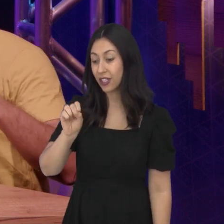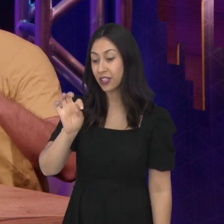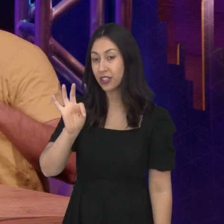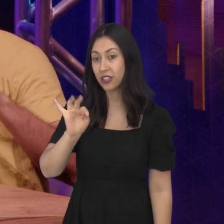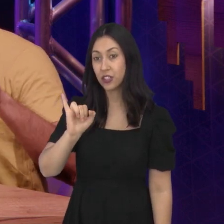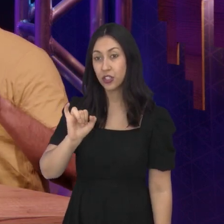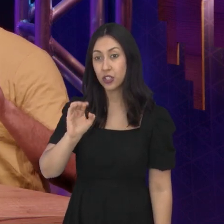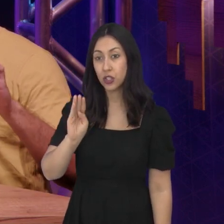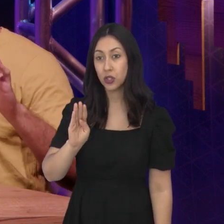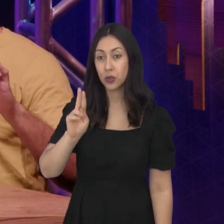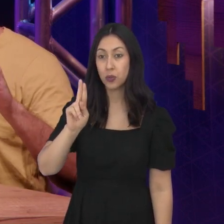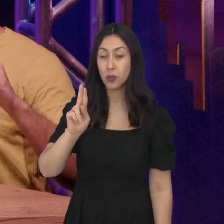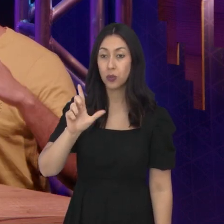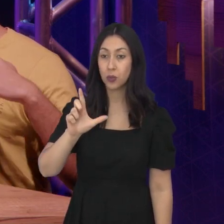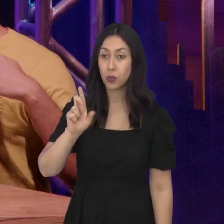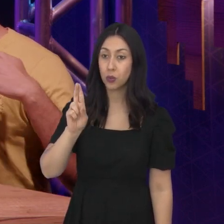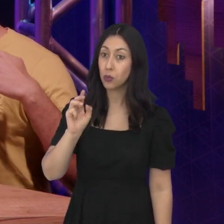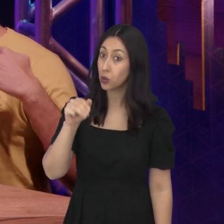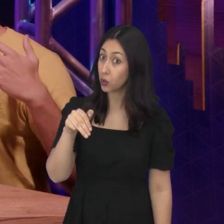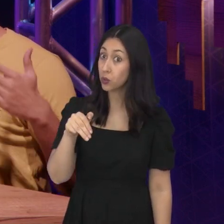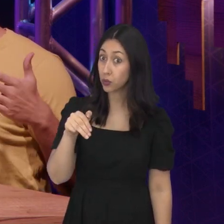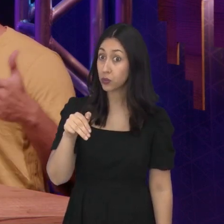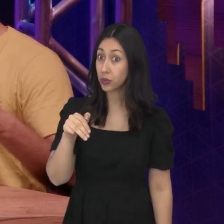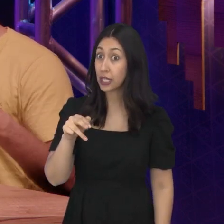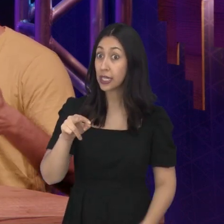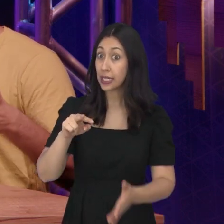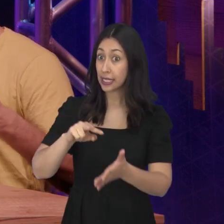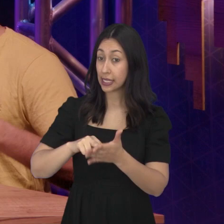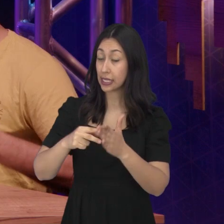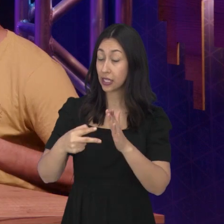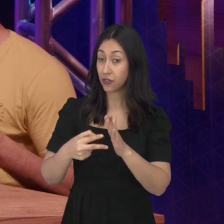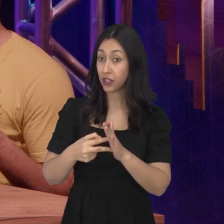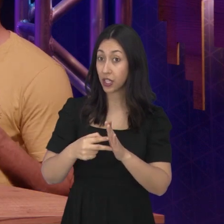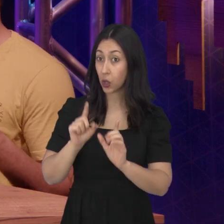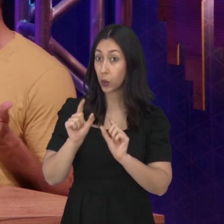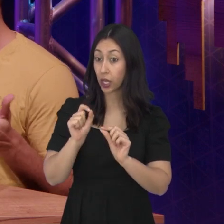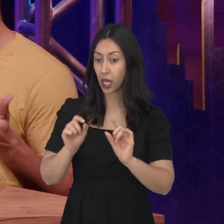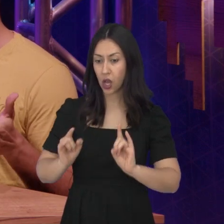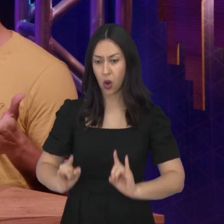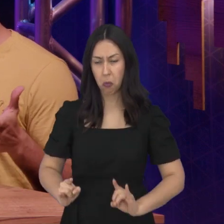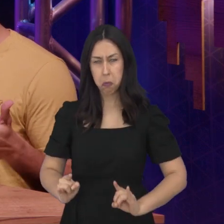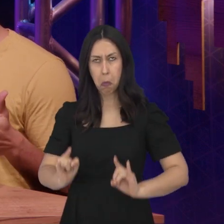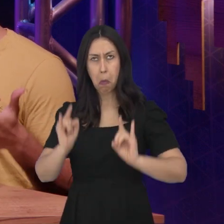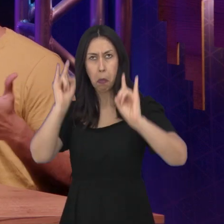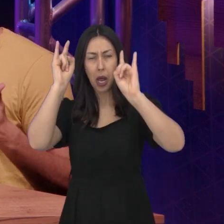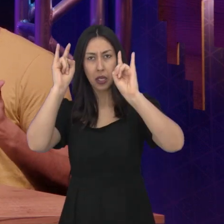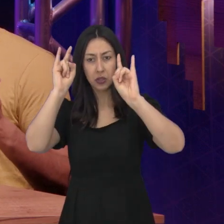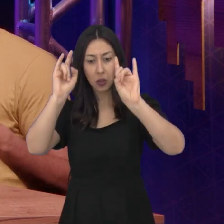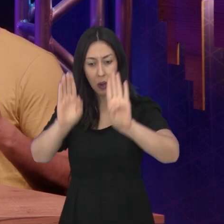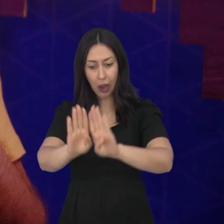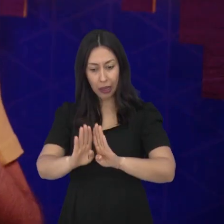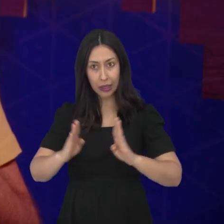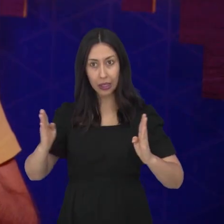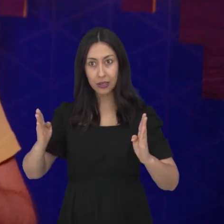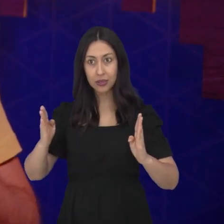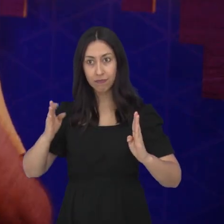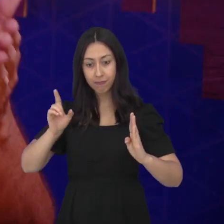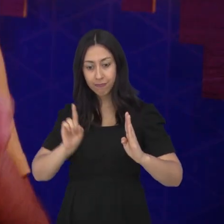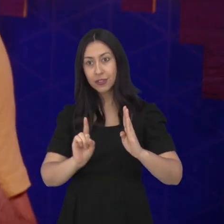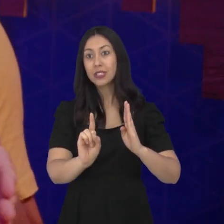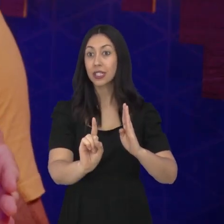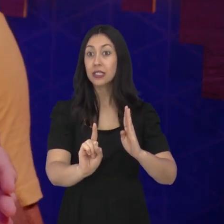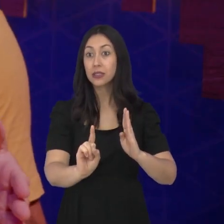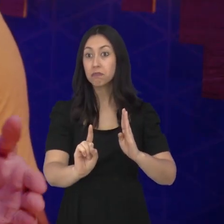vestibulum, que era a entrada de grandes prédios, geralmente